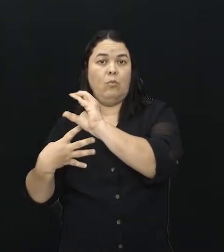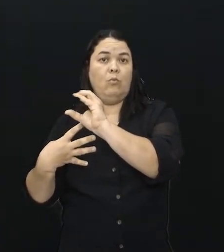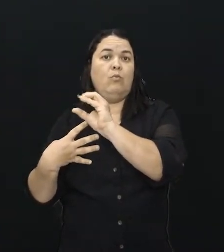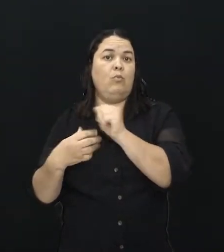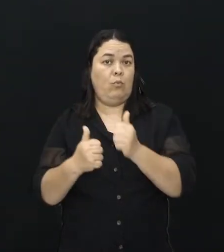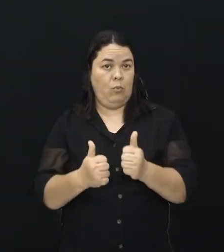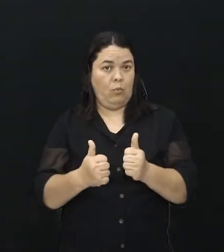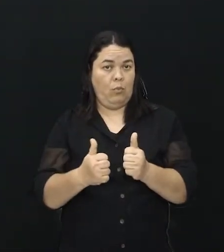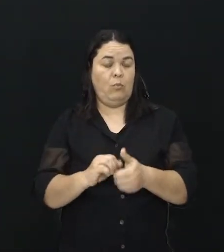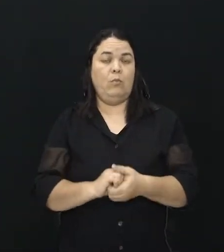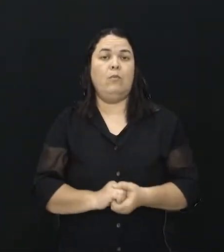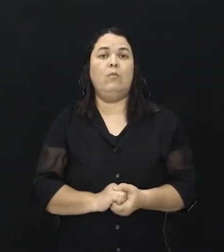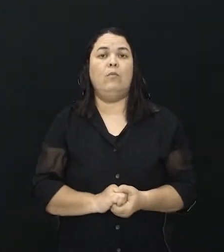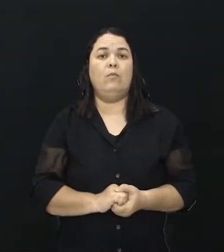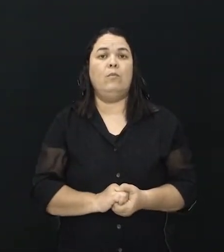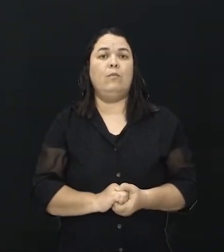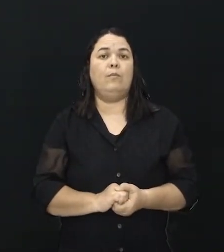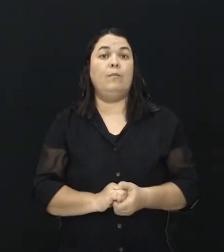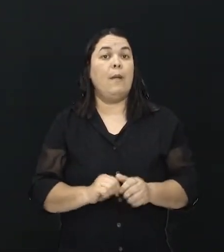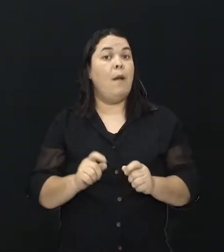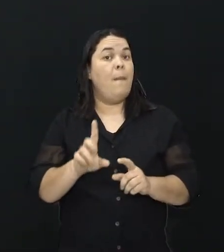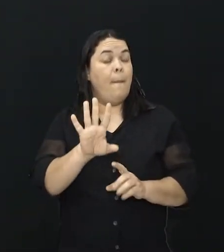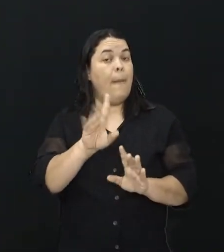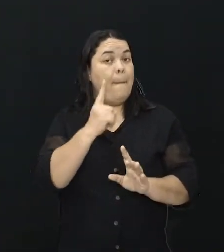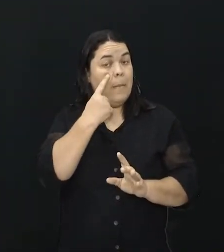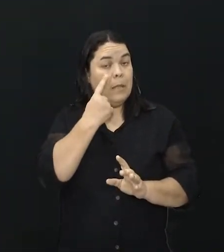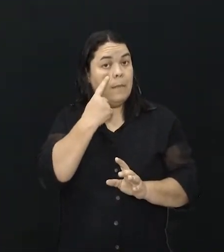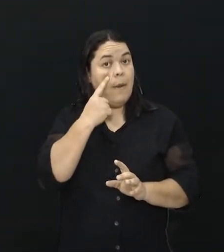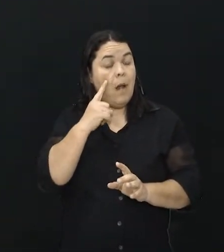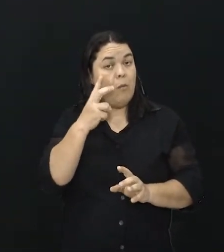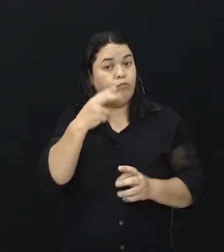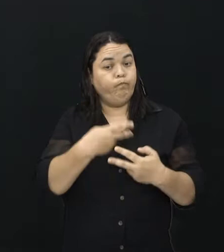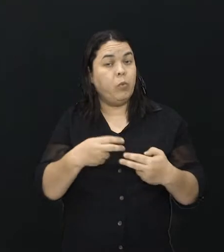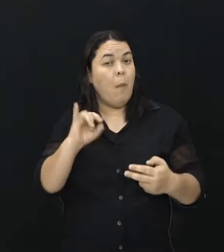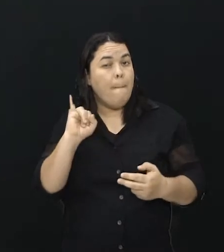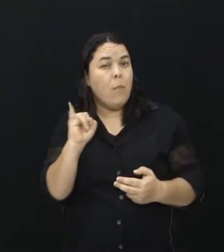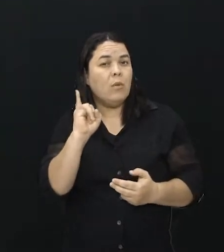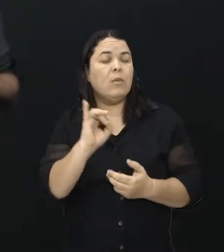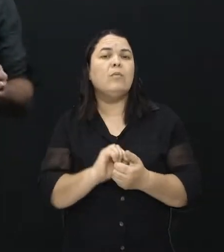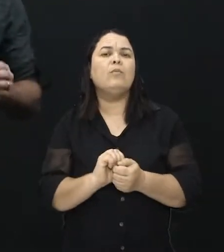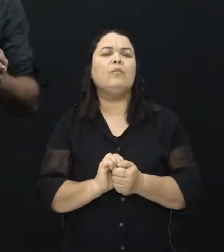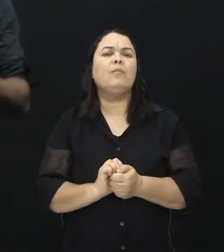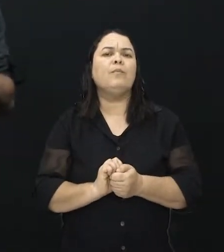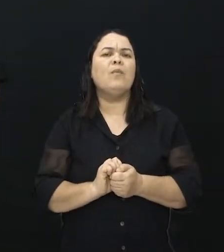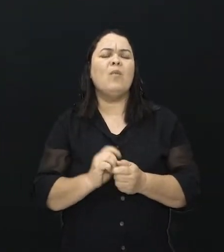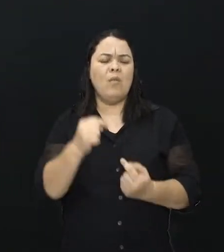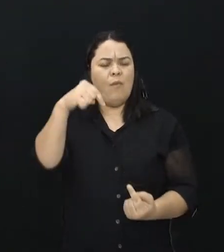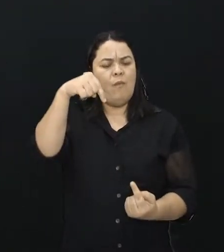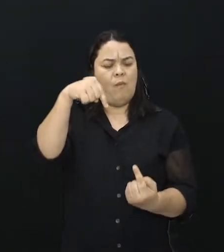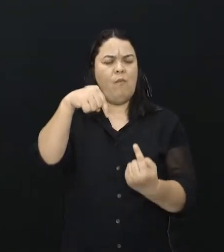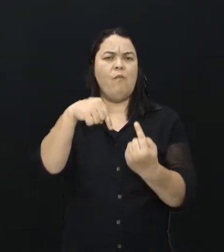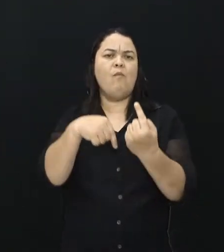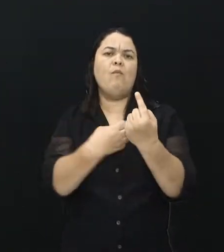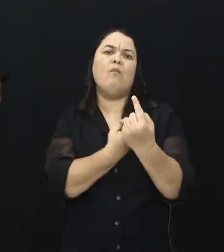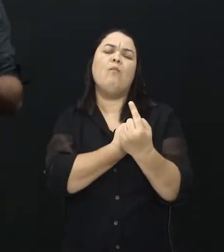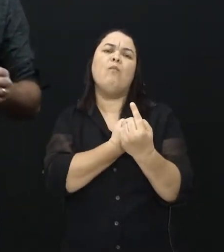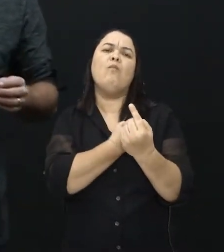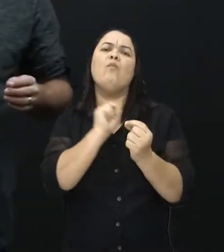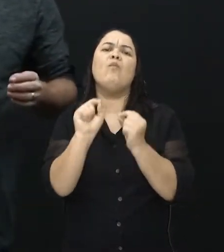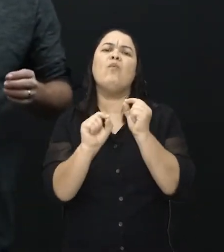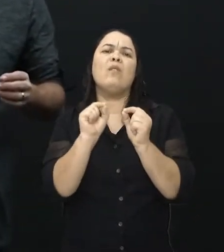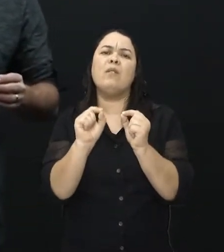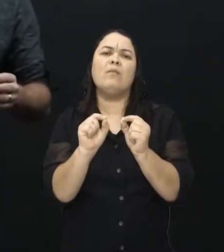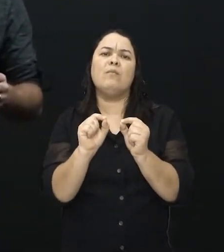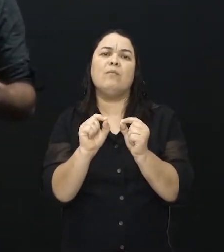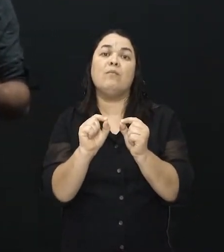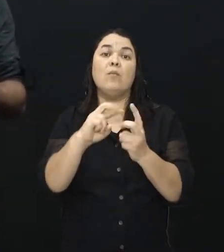bom? Agora, pessoal, vamos lembrar também uma coisa bem importante. Quando eu falo em inverso de um número, quer dizer o